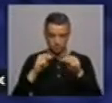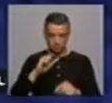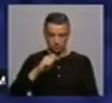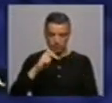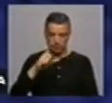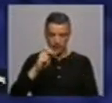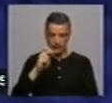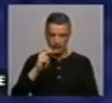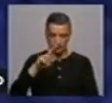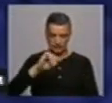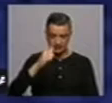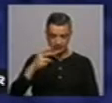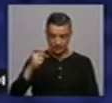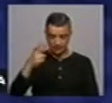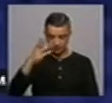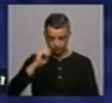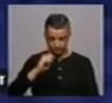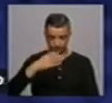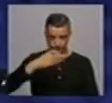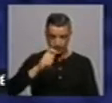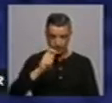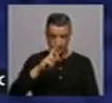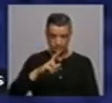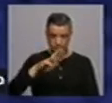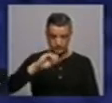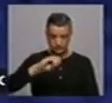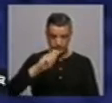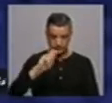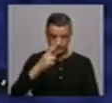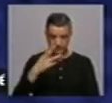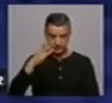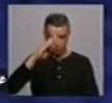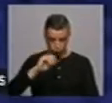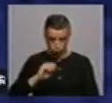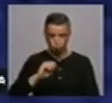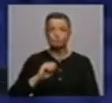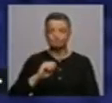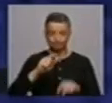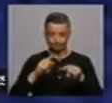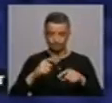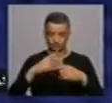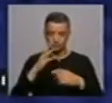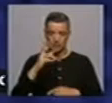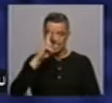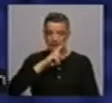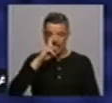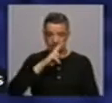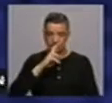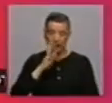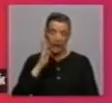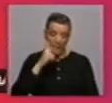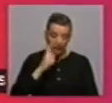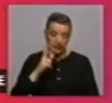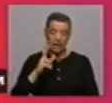Perseus. Nós sabemos que nos enxames de galáxias há ali gás por todo lado, entre as galáxias. Gás quente, gás frio, e temos